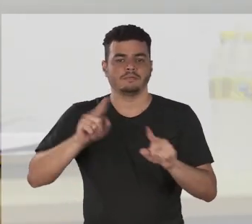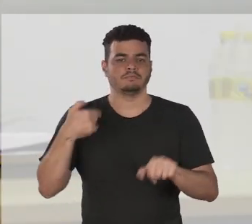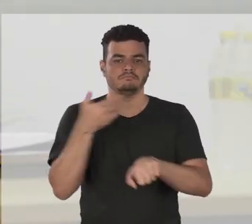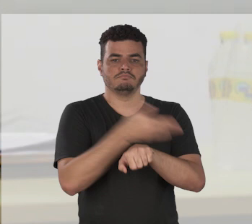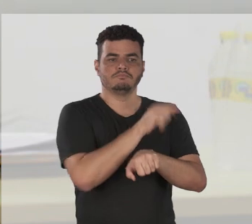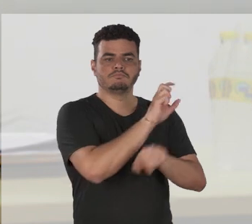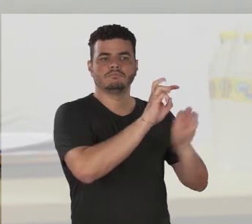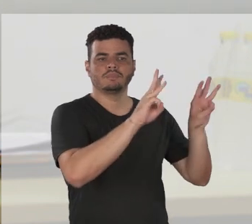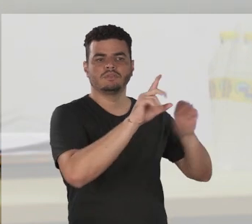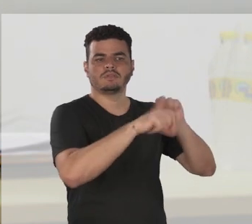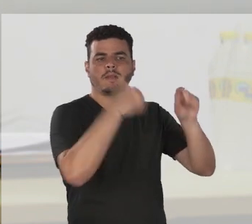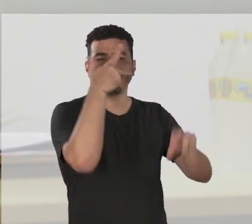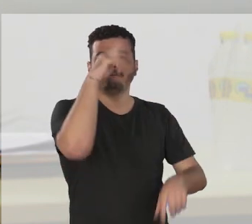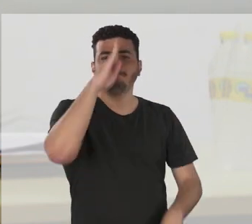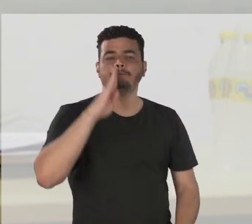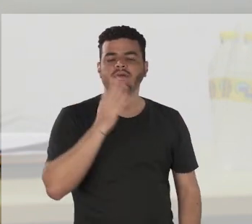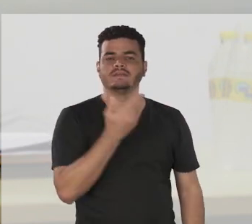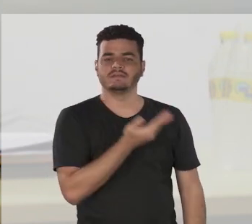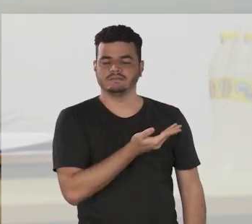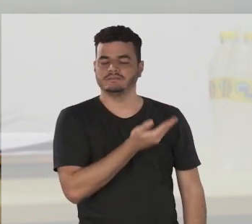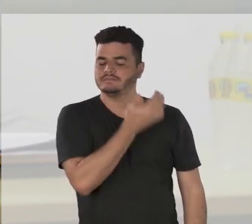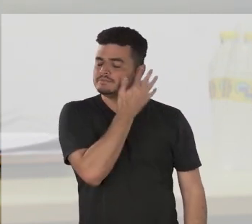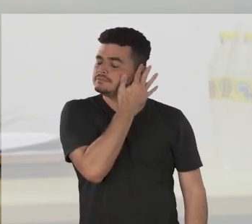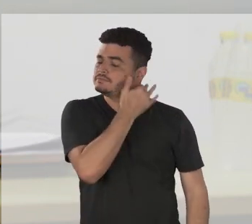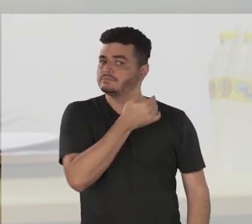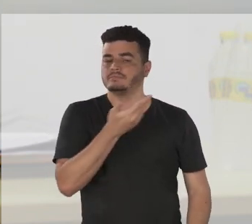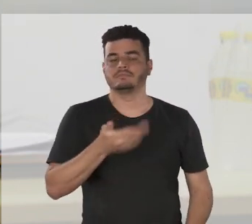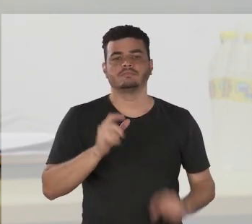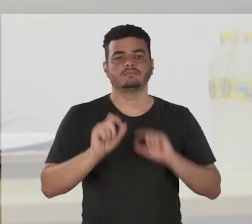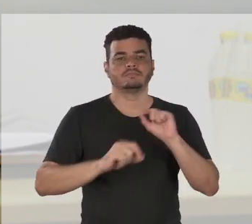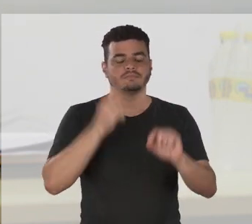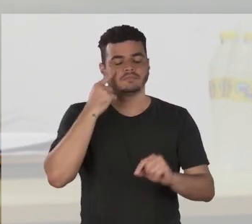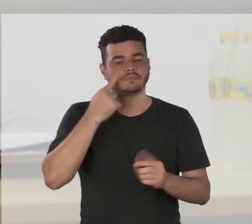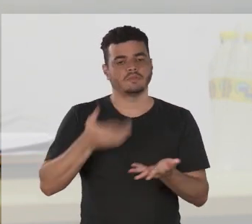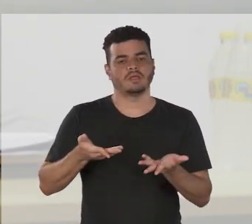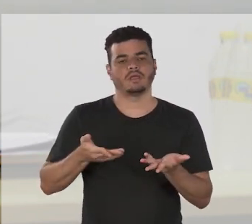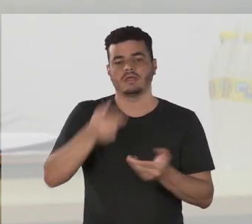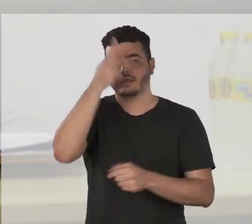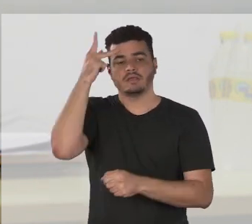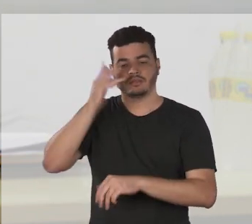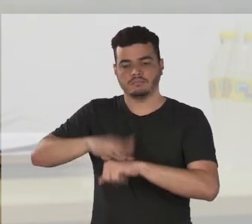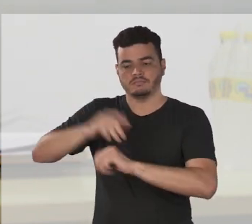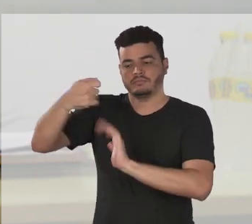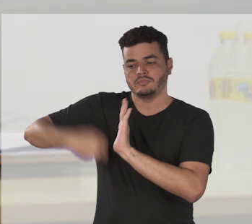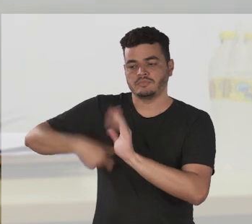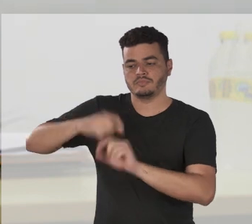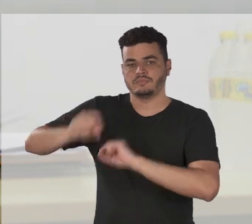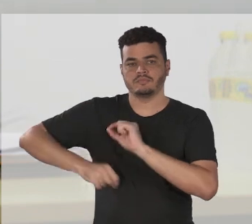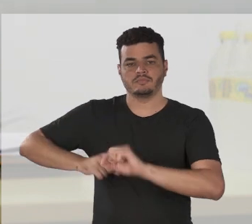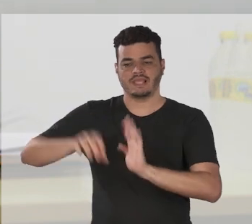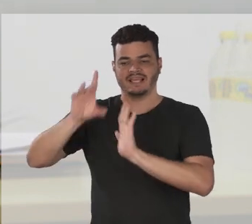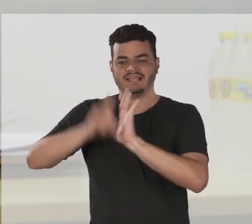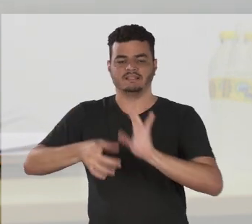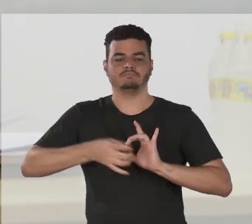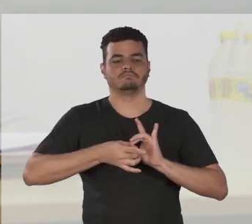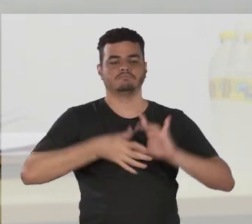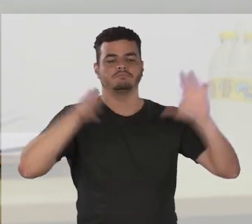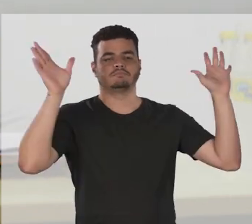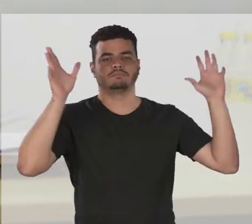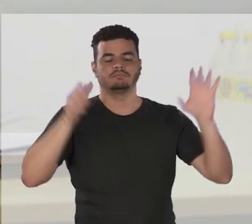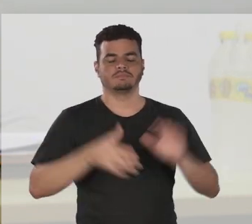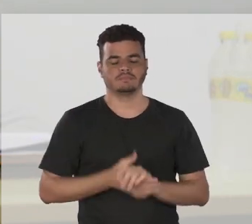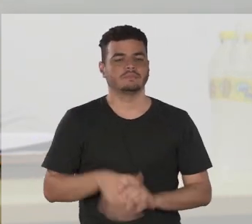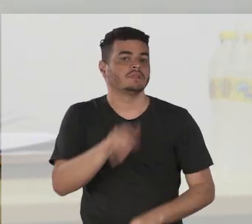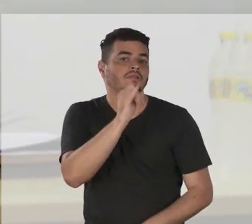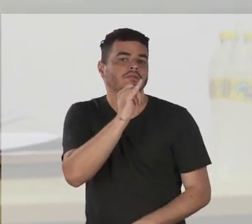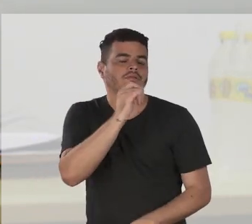de conseguir isso, na verdade. Aqui é bom porque é um acesso gratuito, e os autores dão seu consentimento, né?